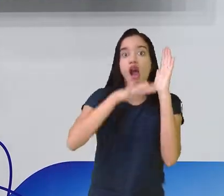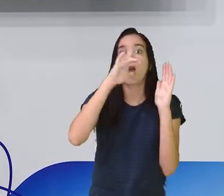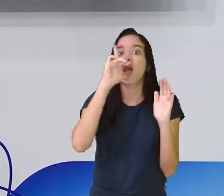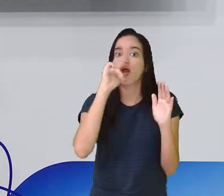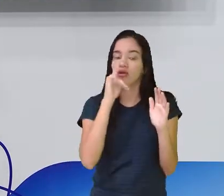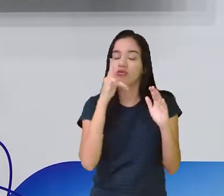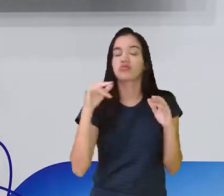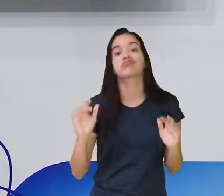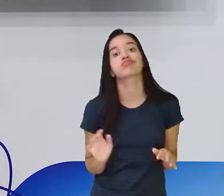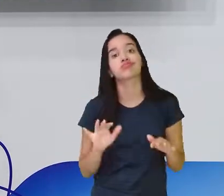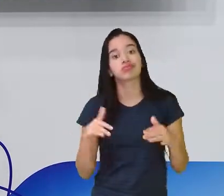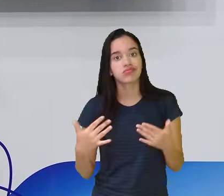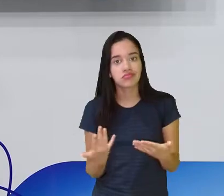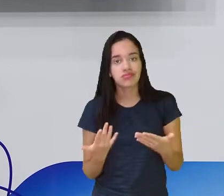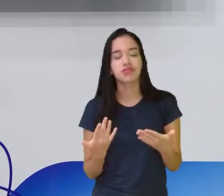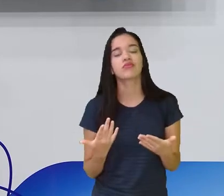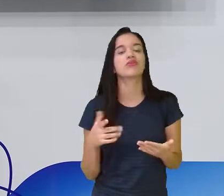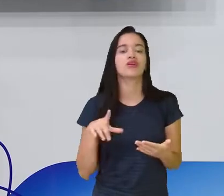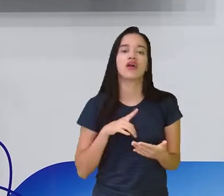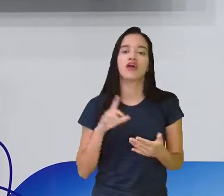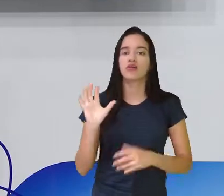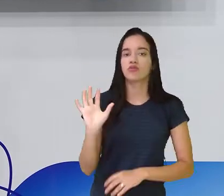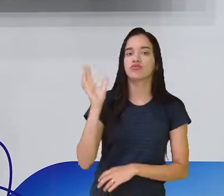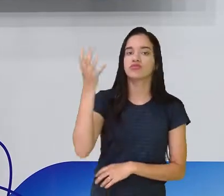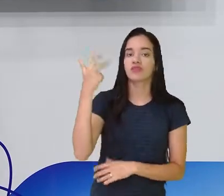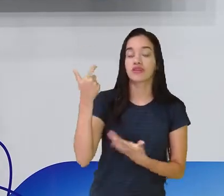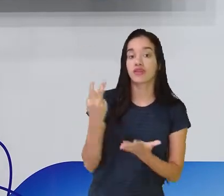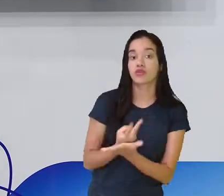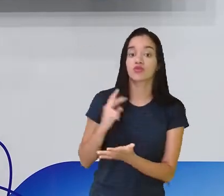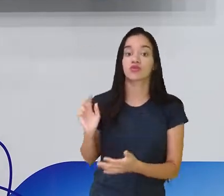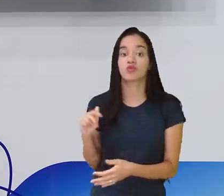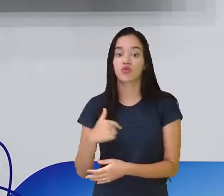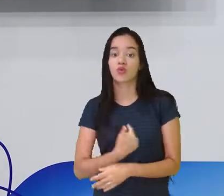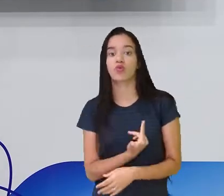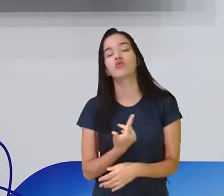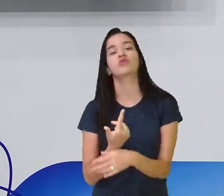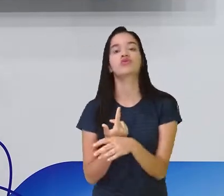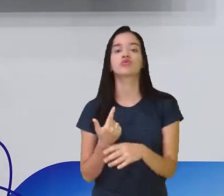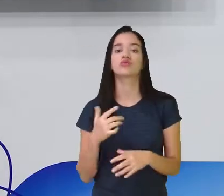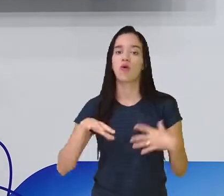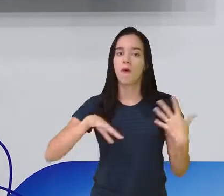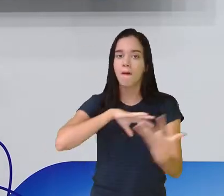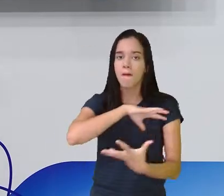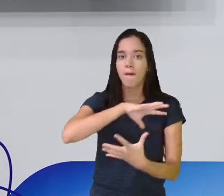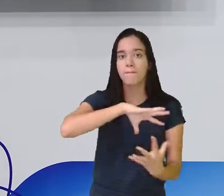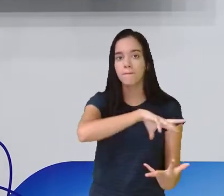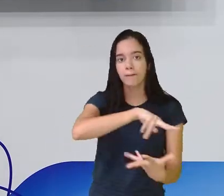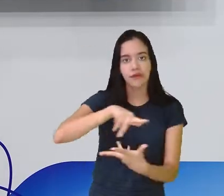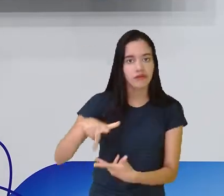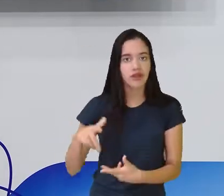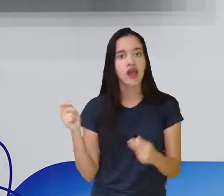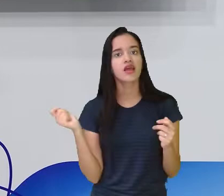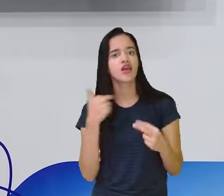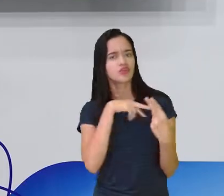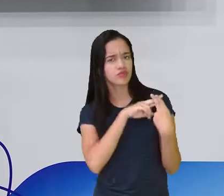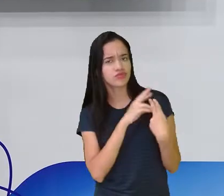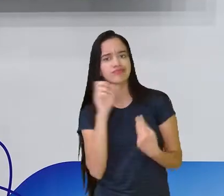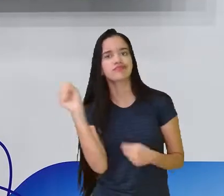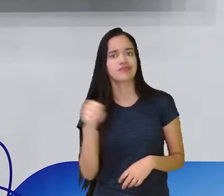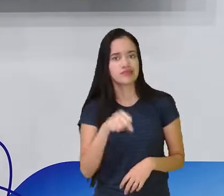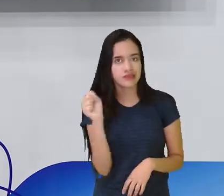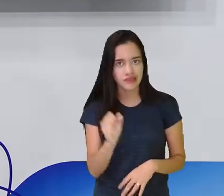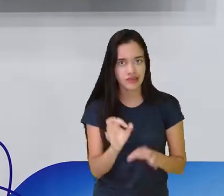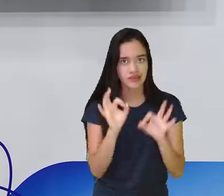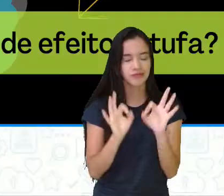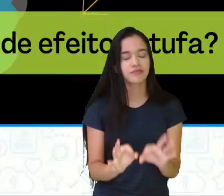água e as funções climáticas que estão acontecendo no nosso planeta são responsáveis sim pelo que está acontecendo, tá